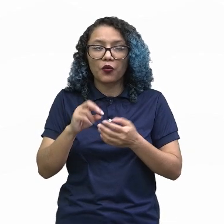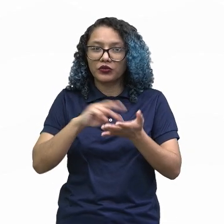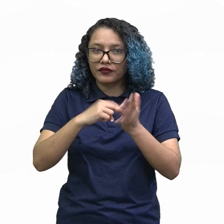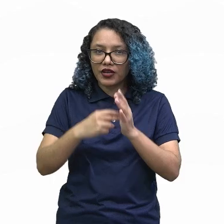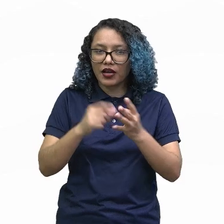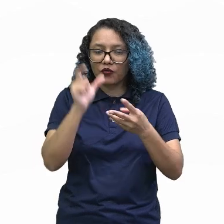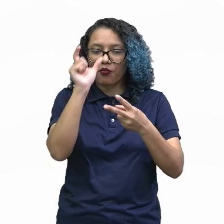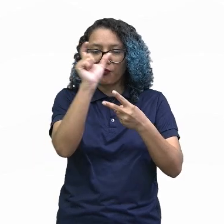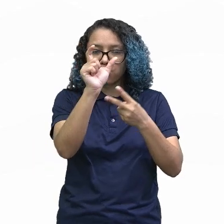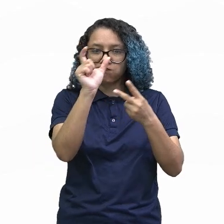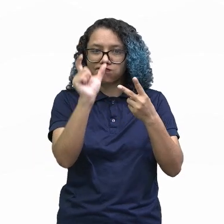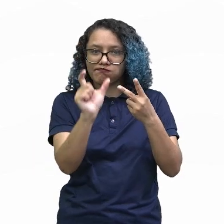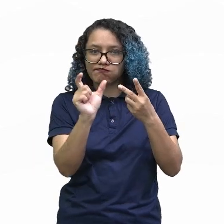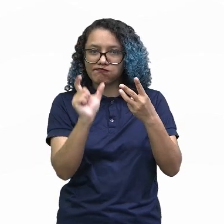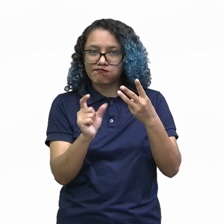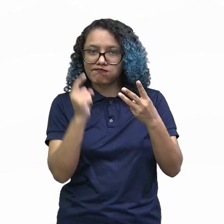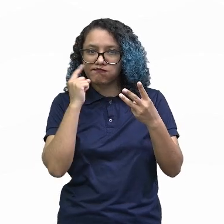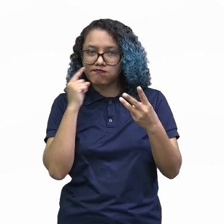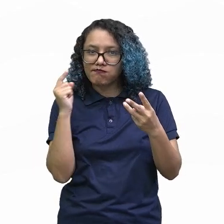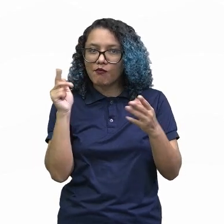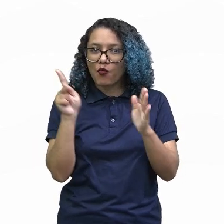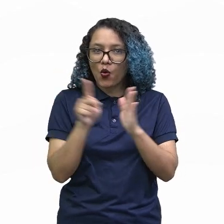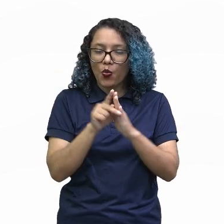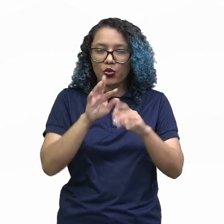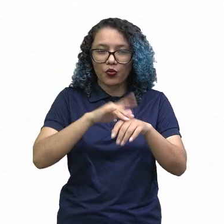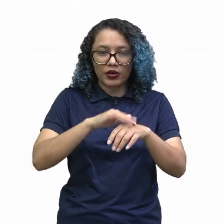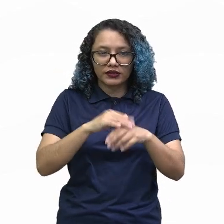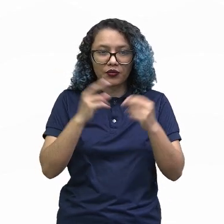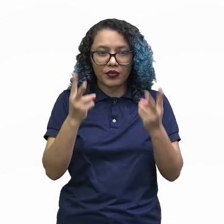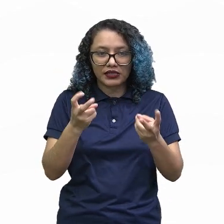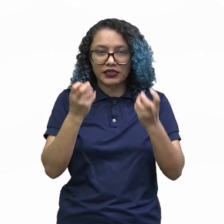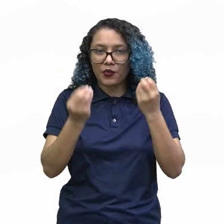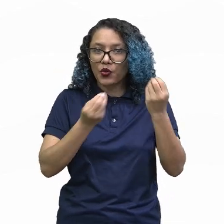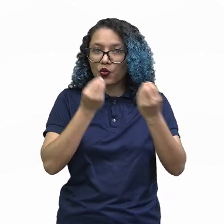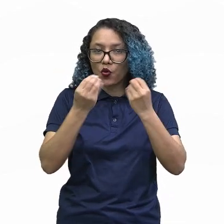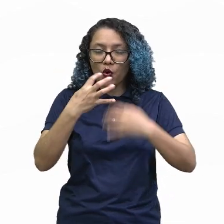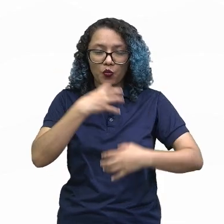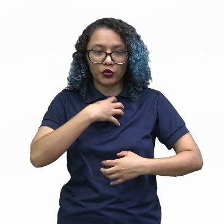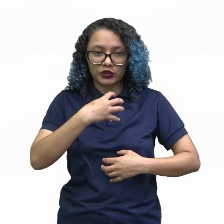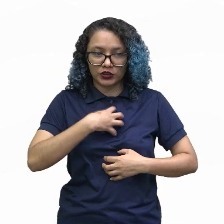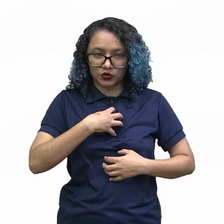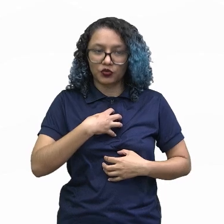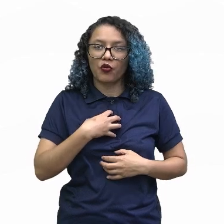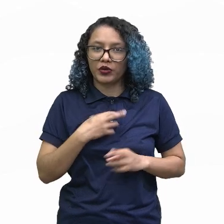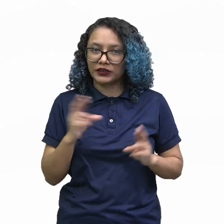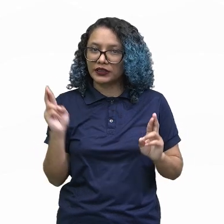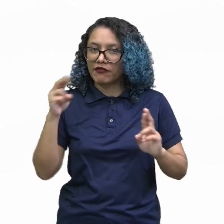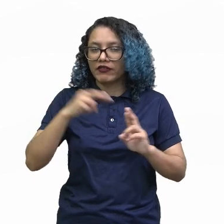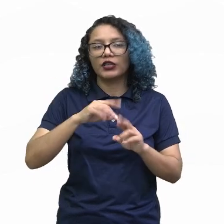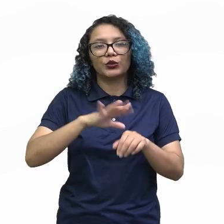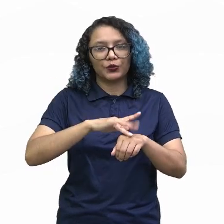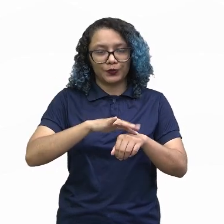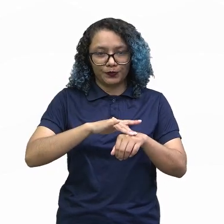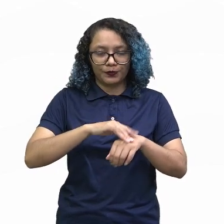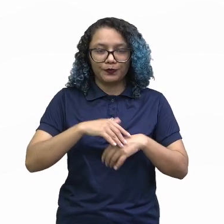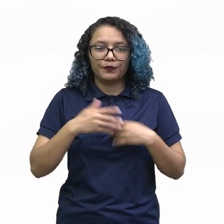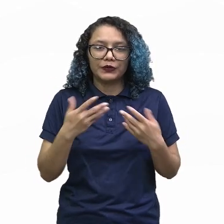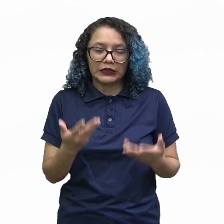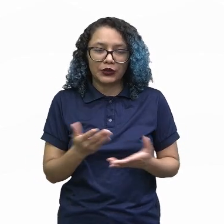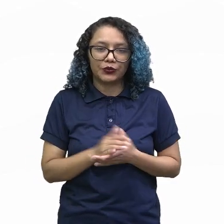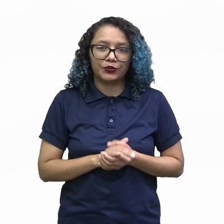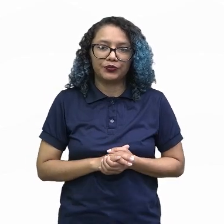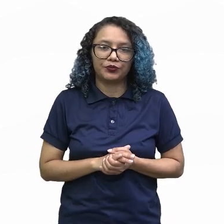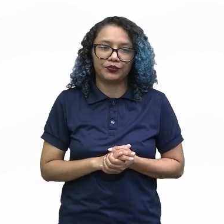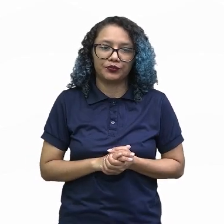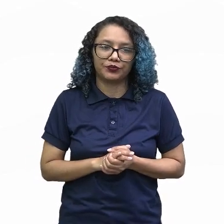doença, a gente consegue perceber ali os sintomas relacionados a ela, né? Então, por ser um